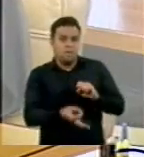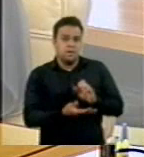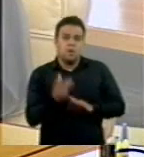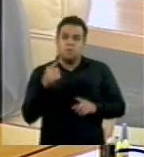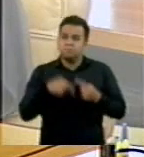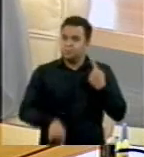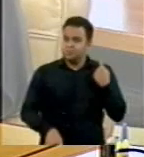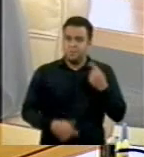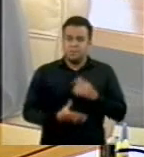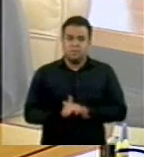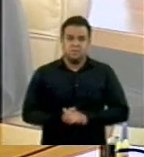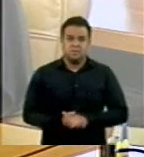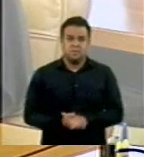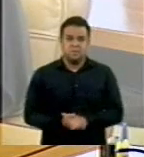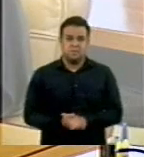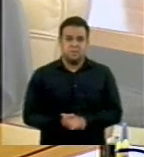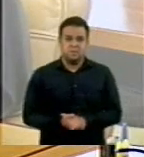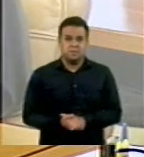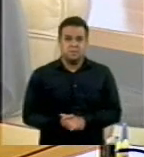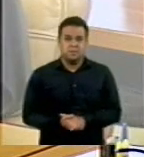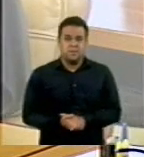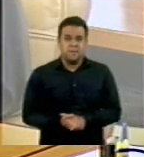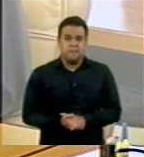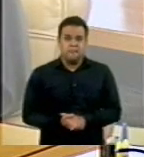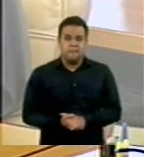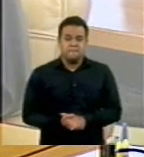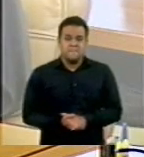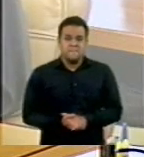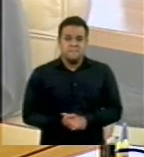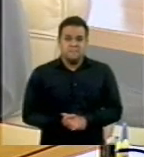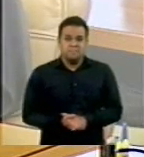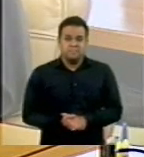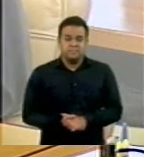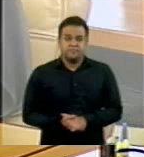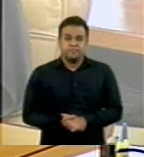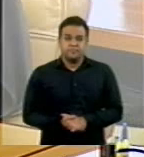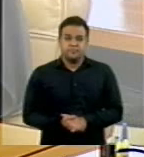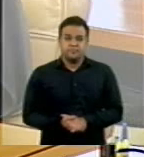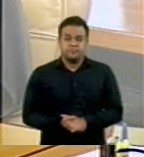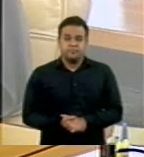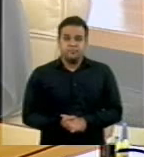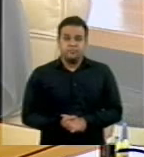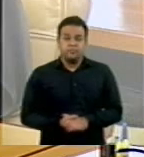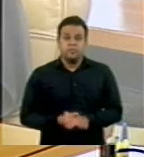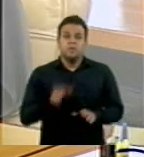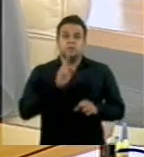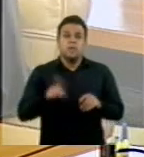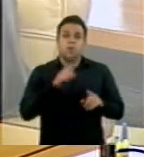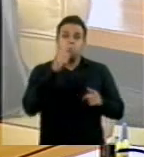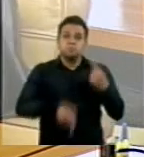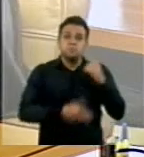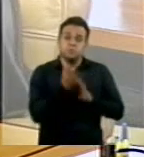adequado, salutar ou recomendável, arrostar a intrincada questão posta